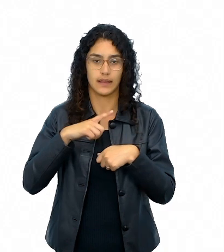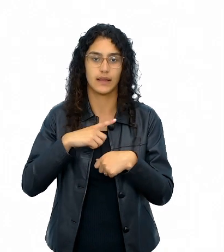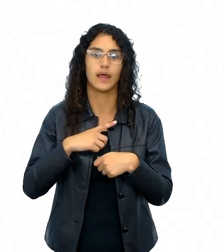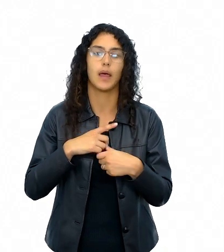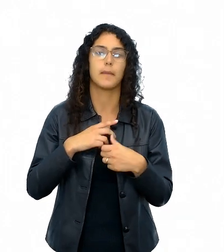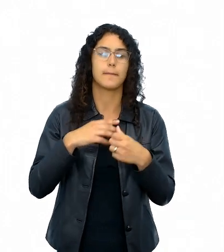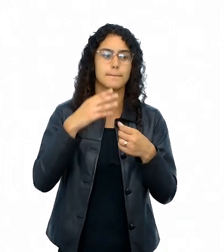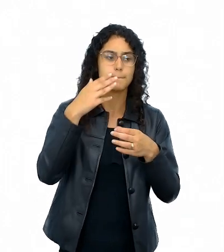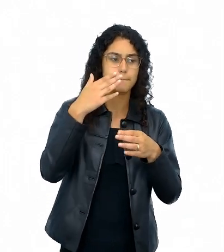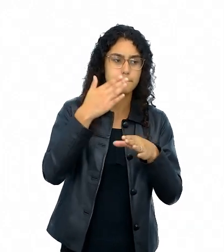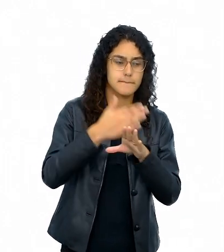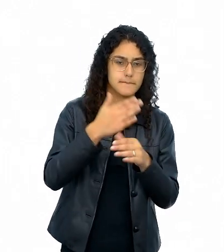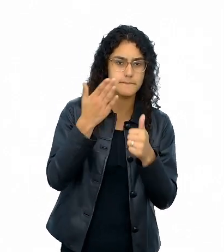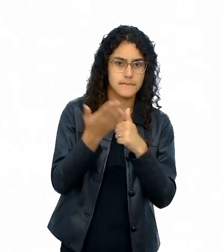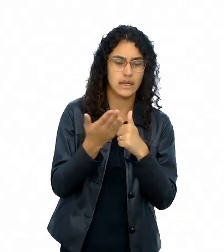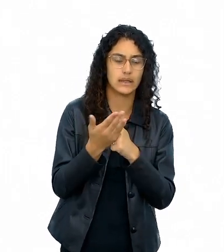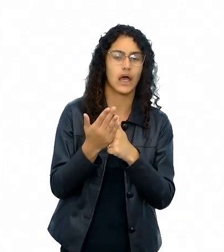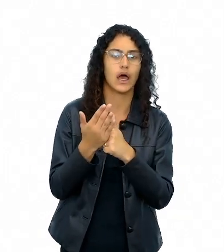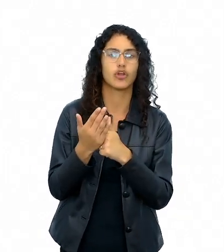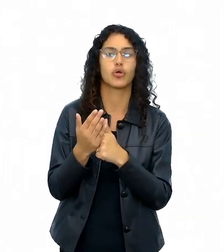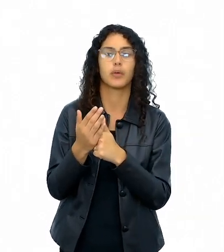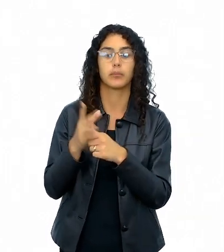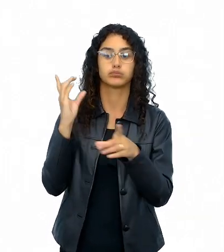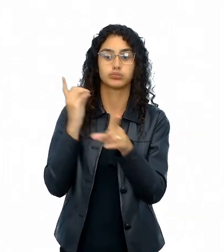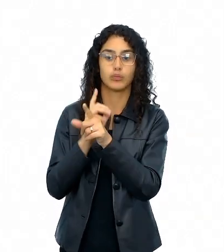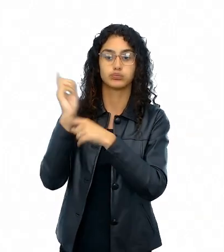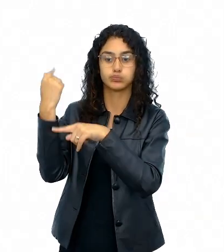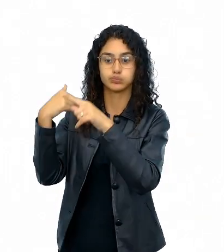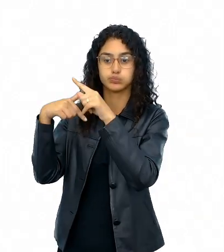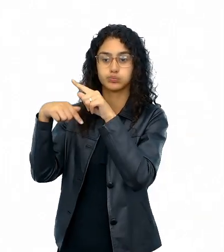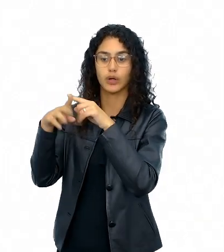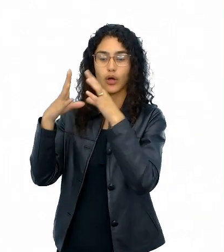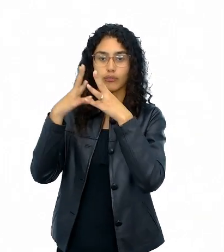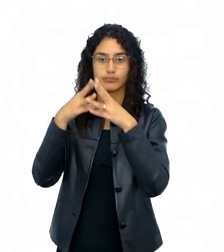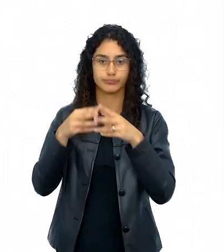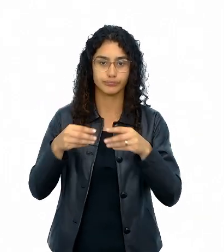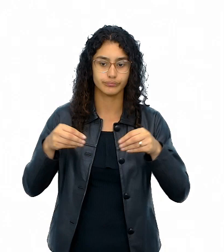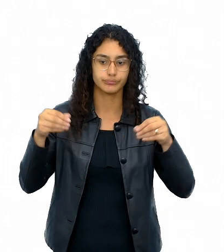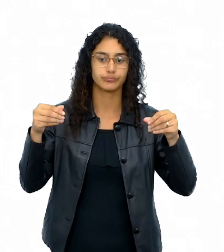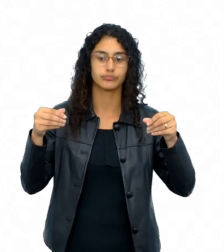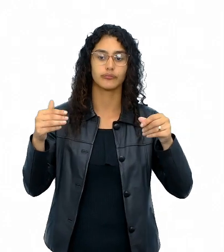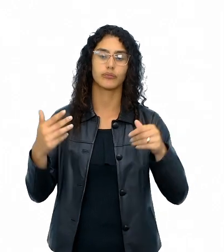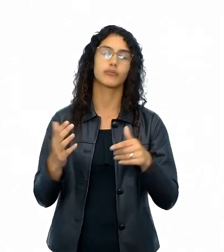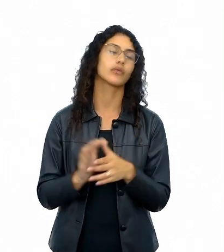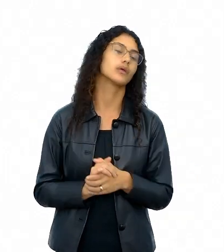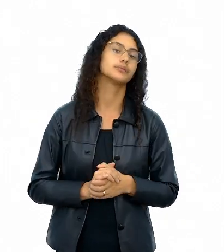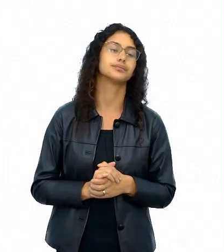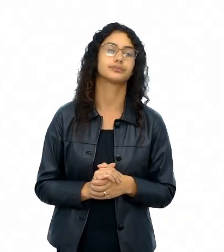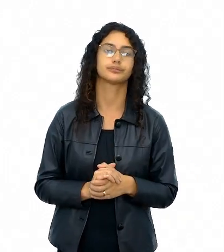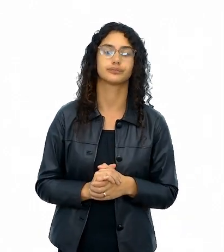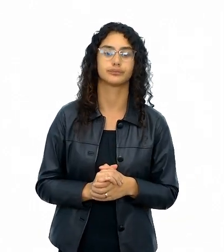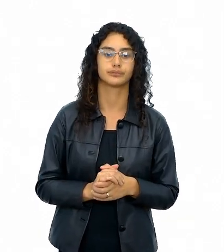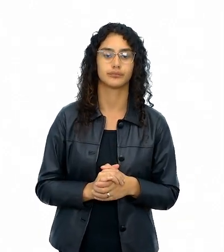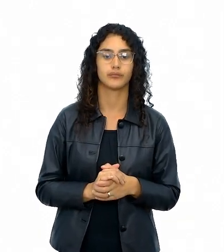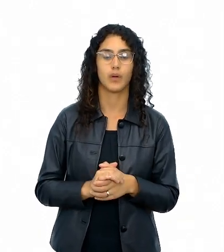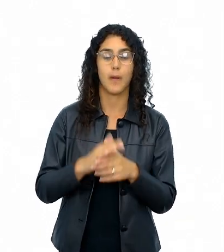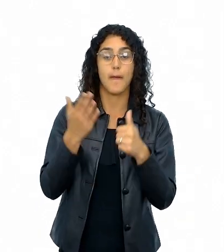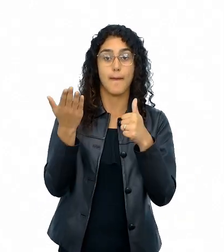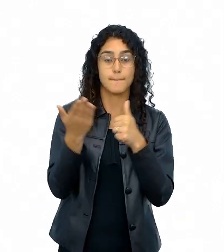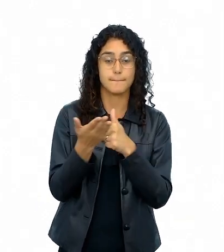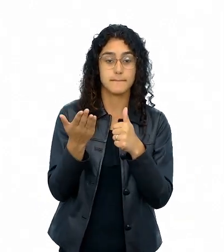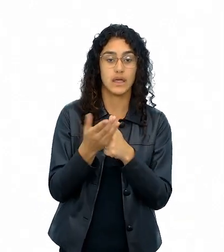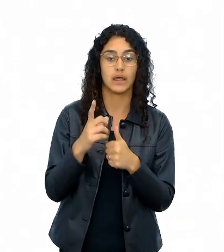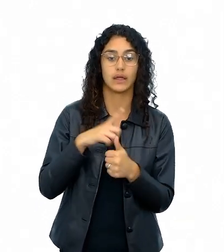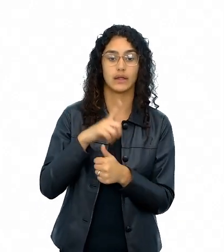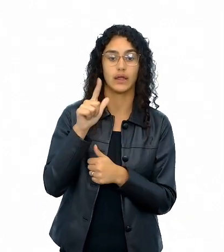dos núcleos radioativos desses carbonos eles se desintegrem, né? No caso, aqui a meia-vida do carbono